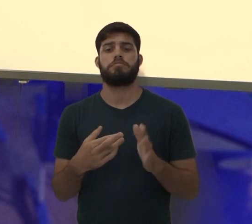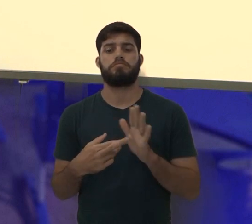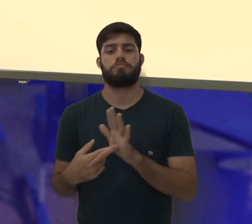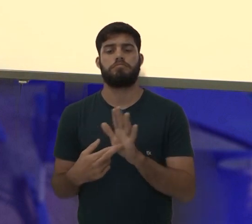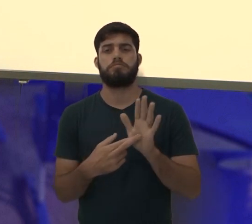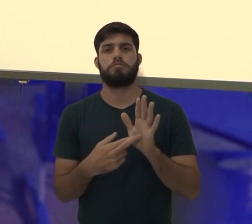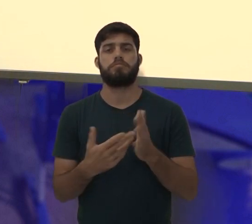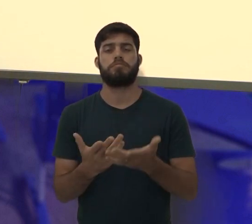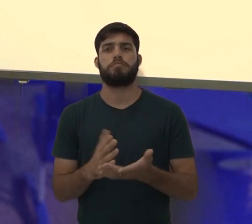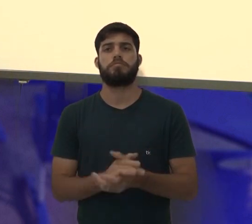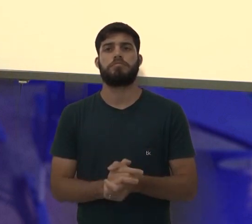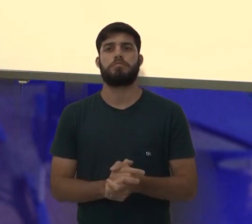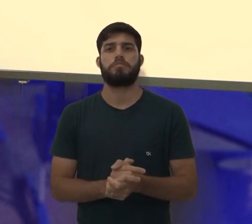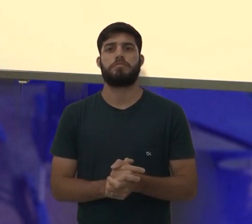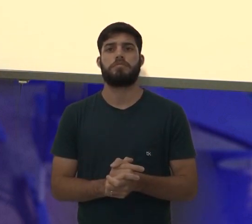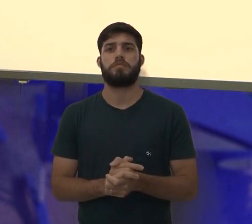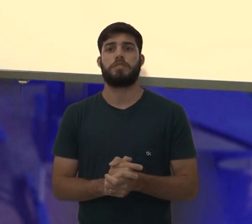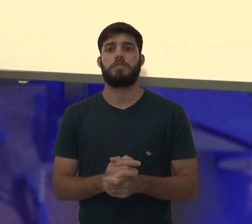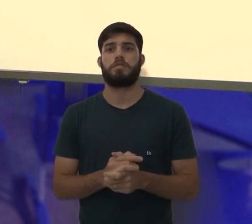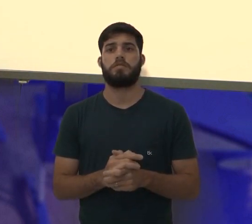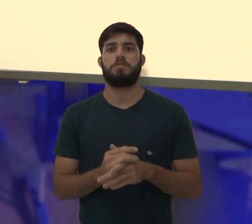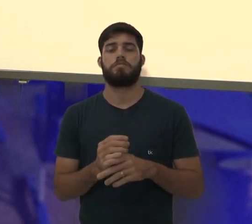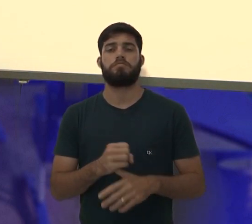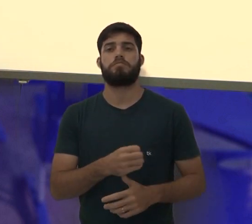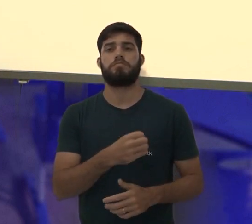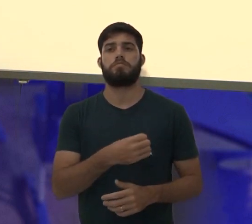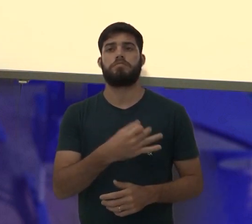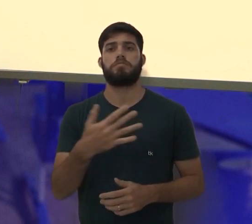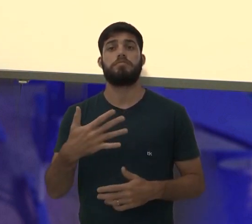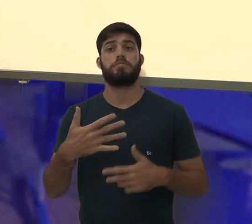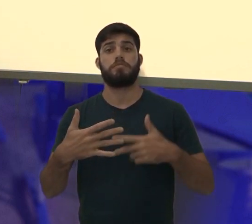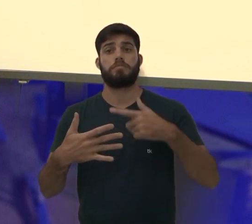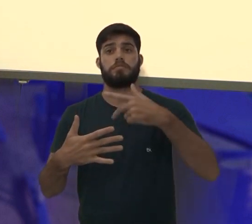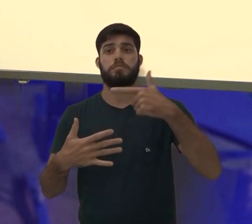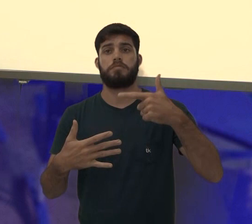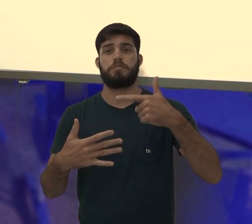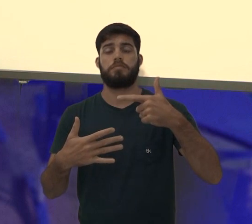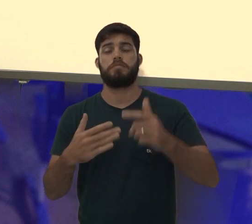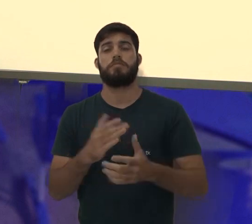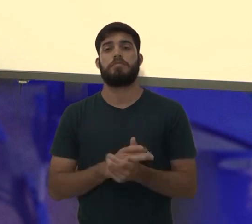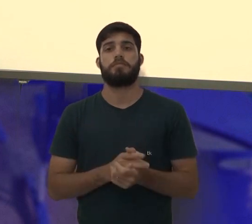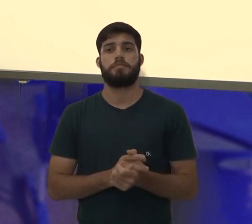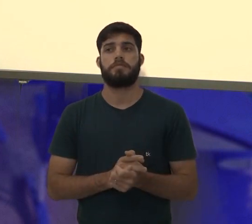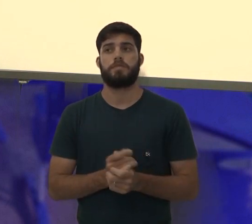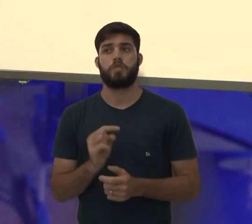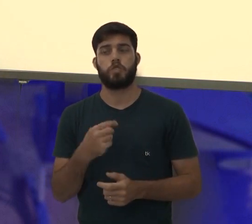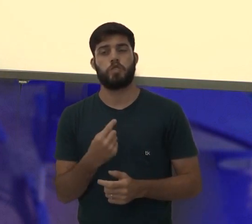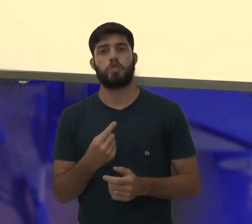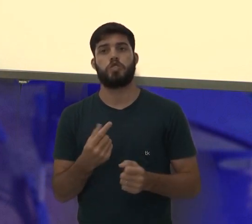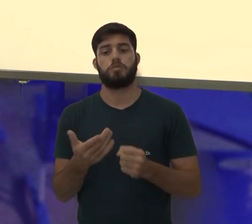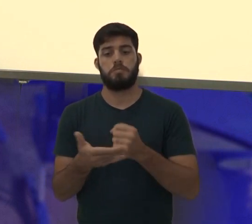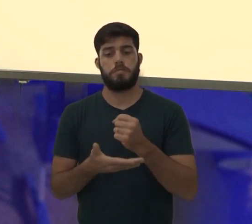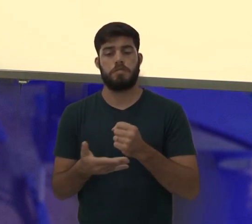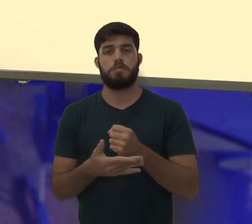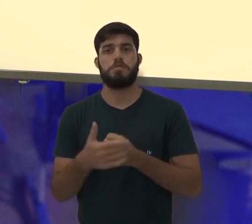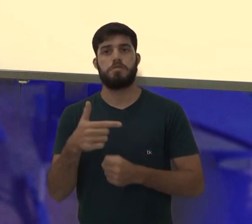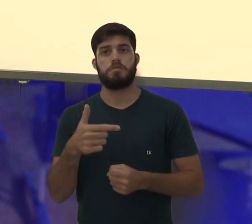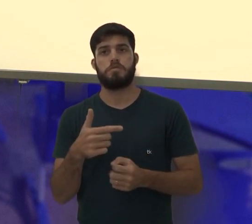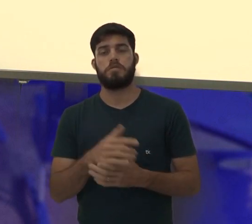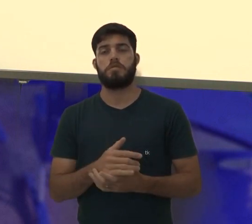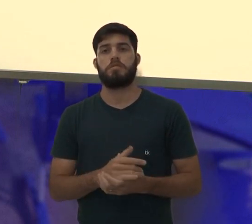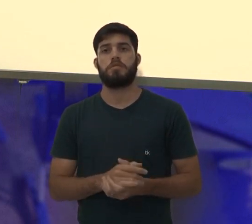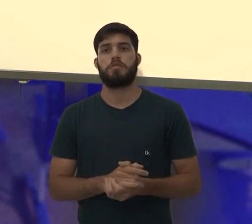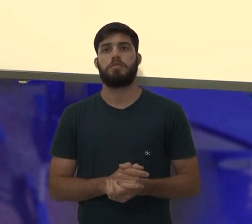potência? Como nós estamos dividindo por 2, a nossa base aqui é 2, não é? Se ele está no